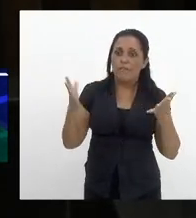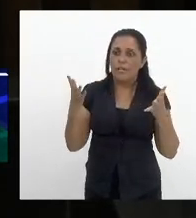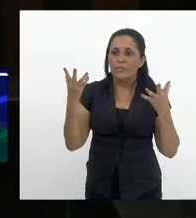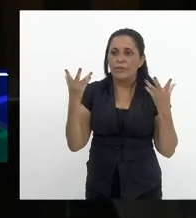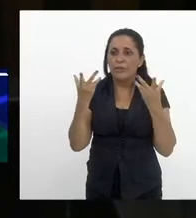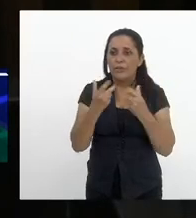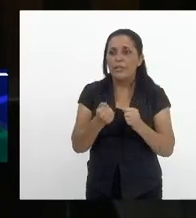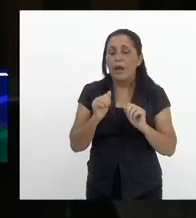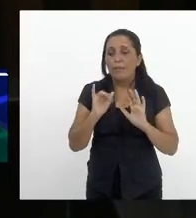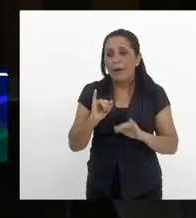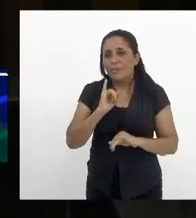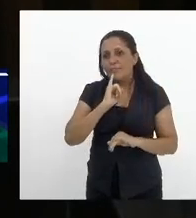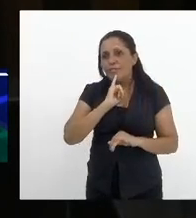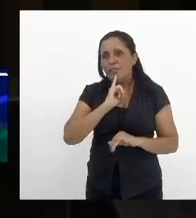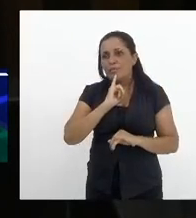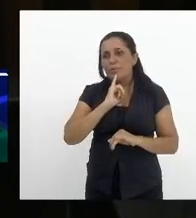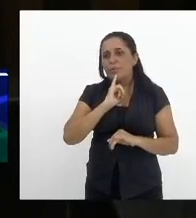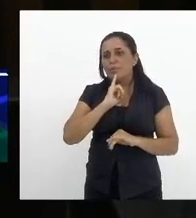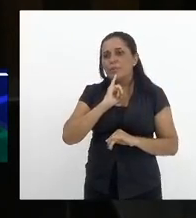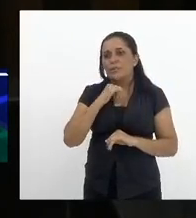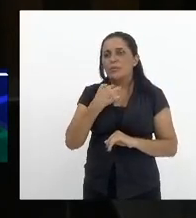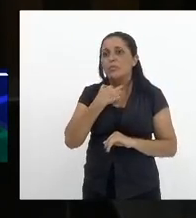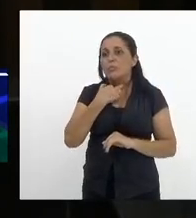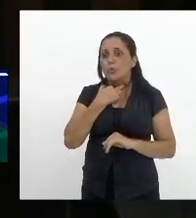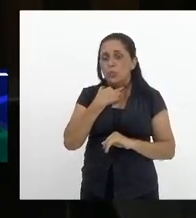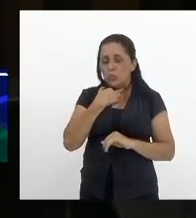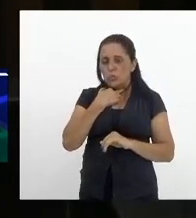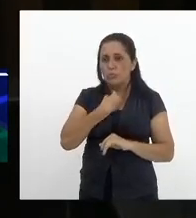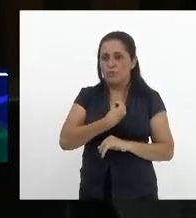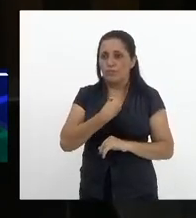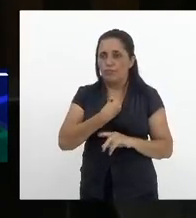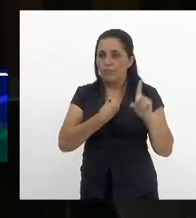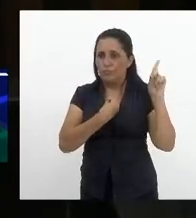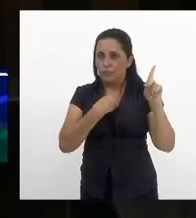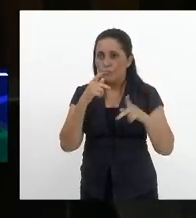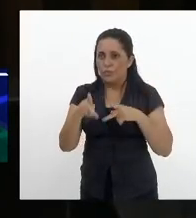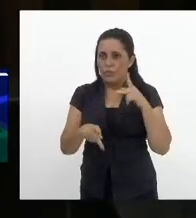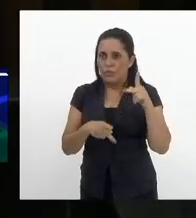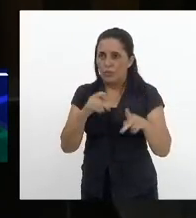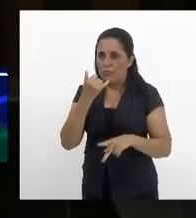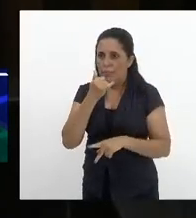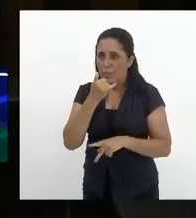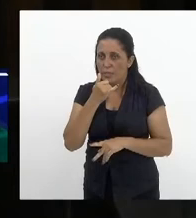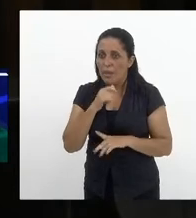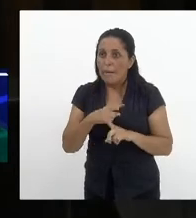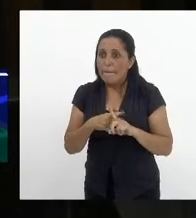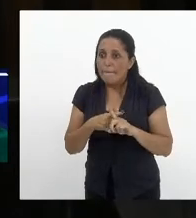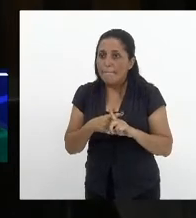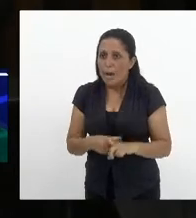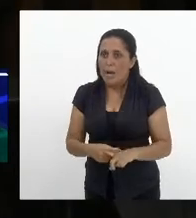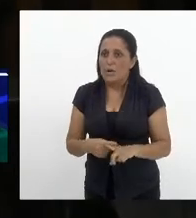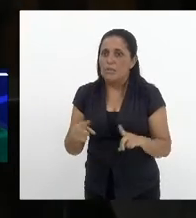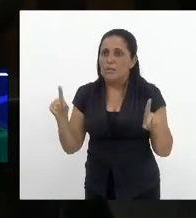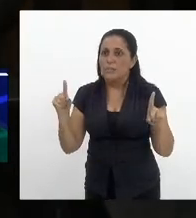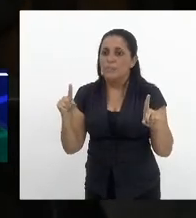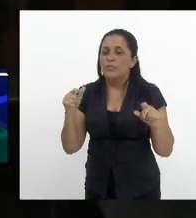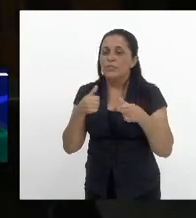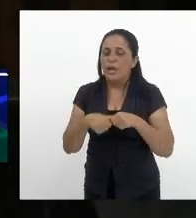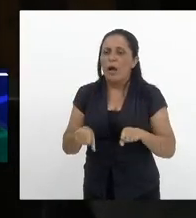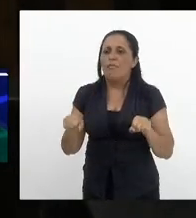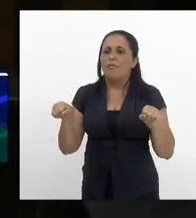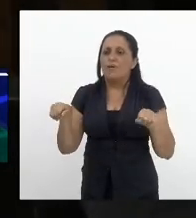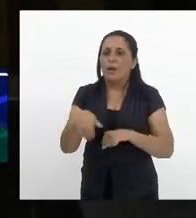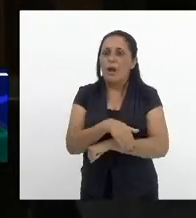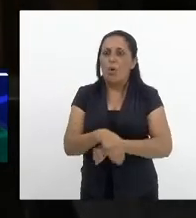mas que, infelizmente, eu não pude estar com a população fluminense, mas estava, assim nas ruas,